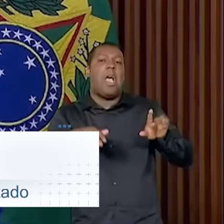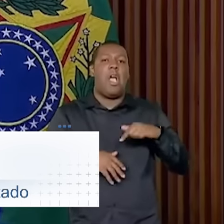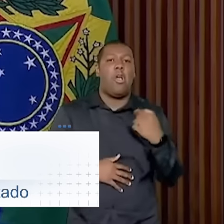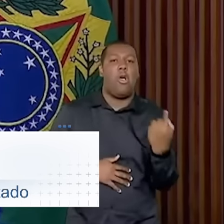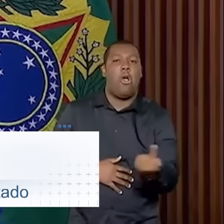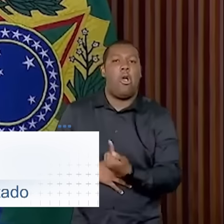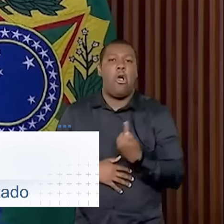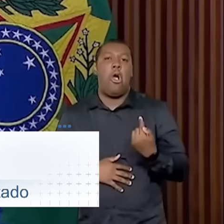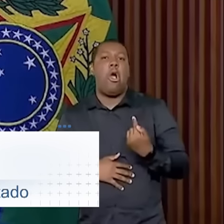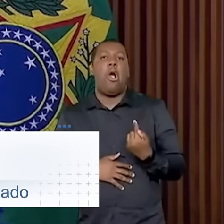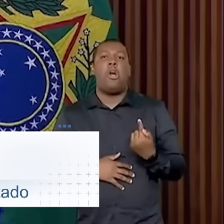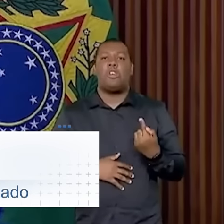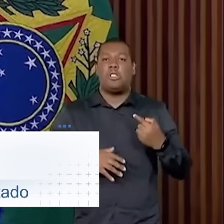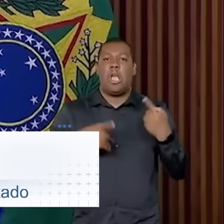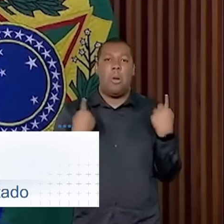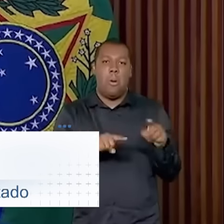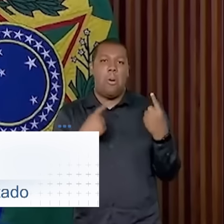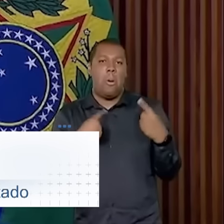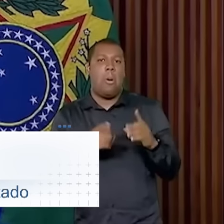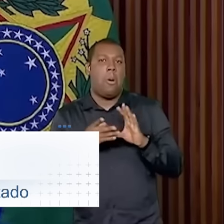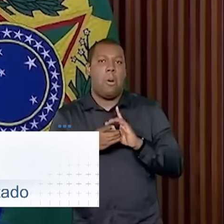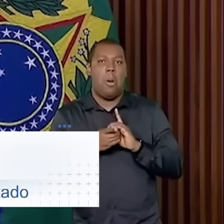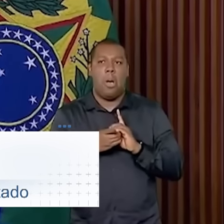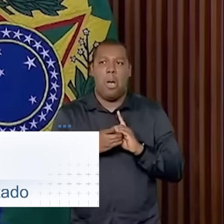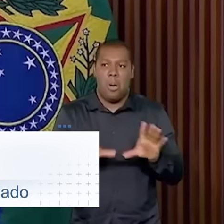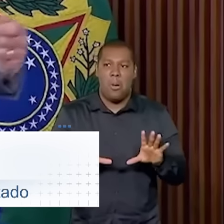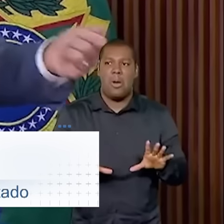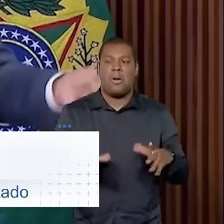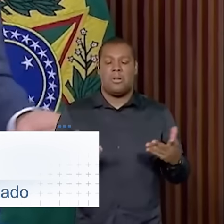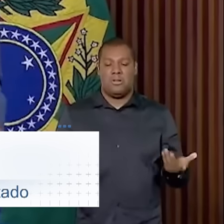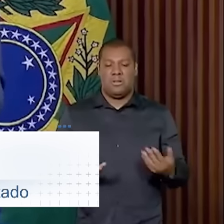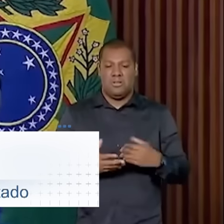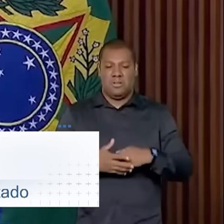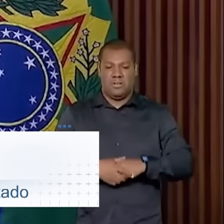eram inocentes, que eles apenas fizeram discussões, mas que não